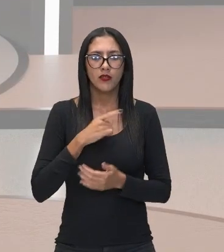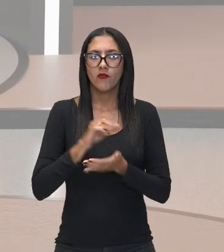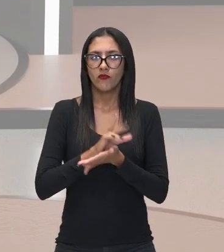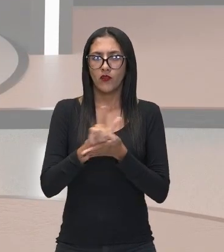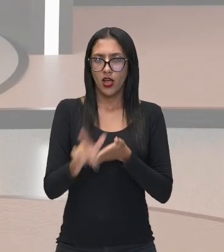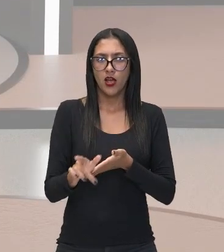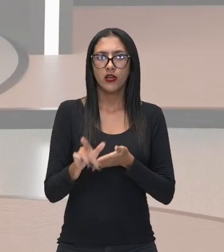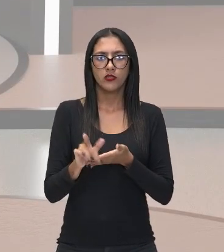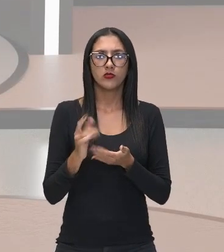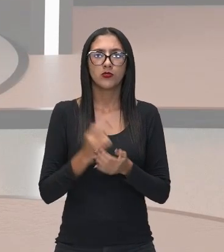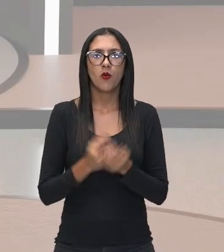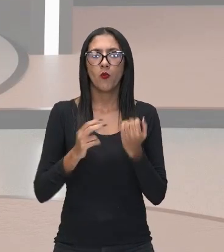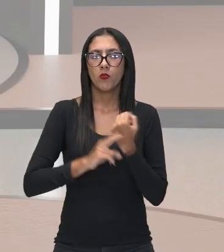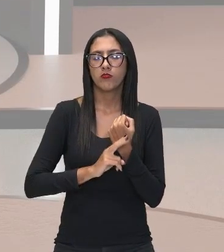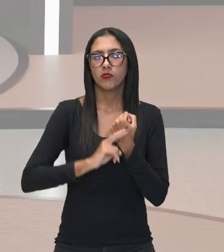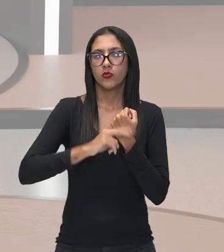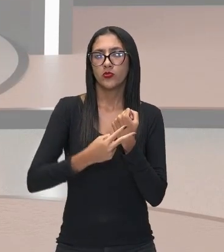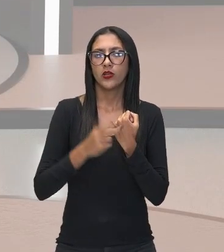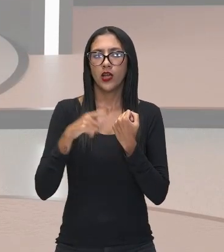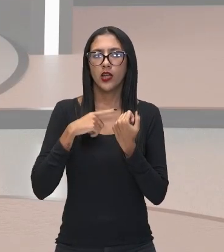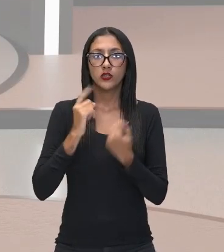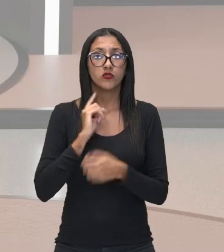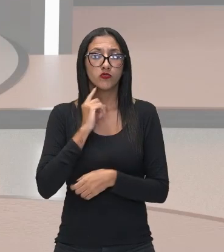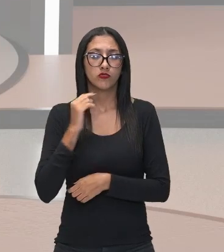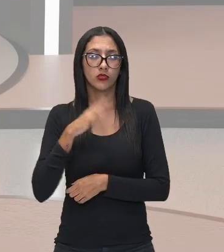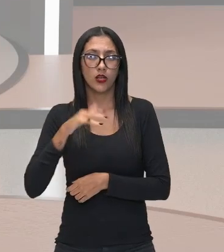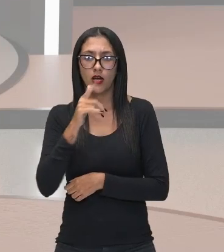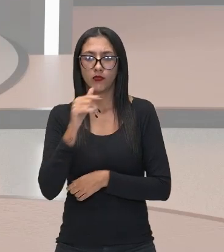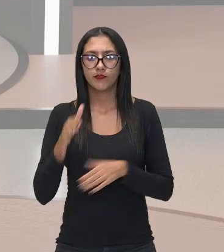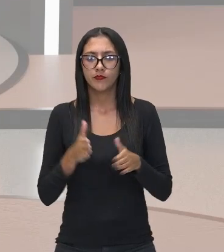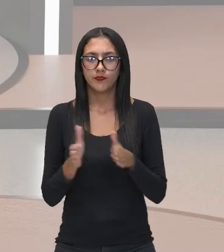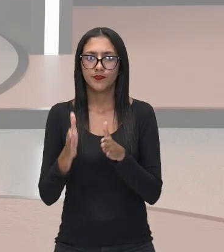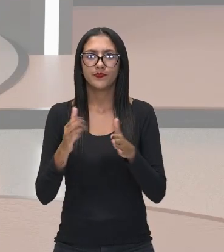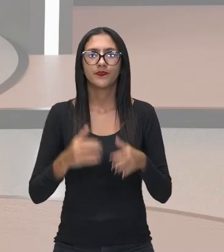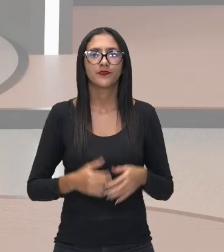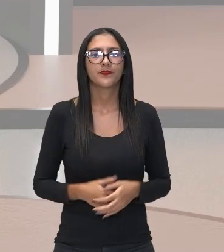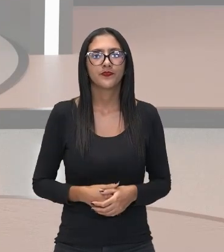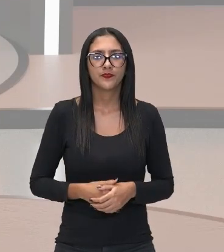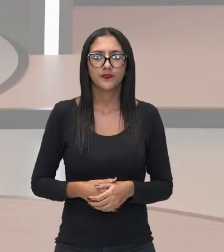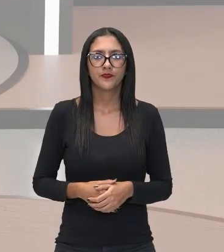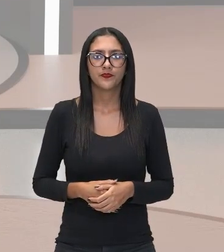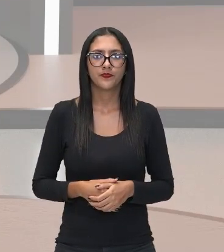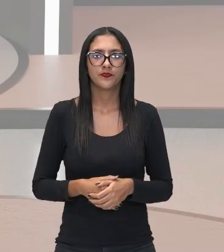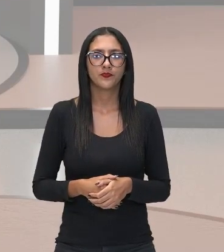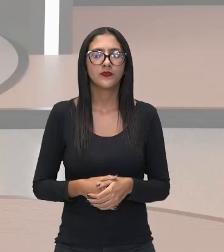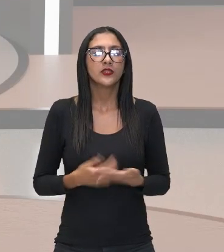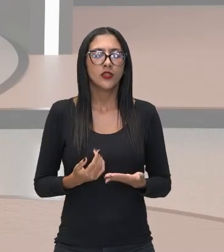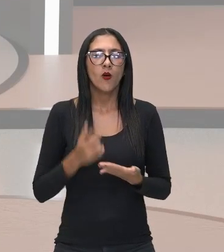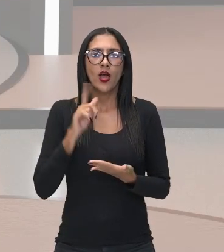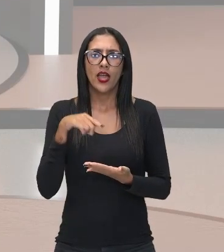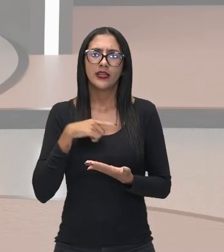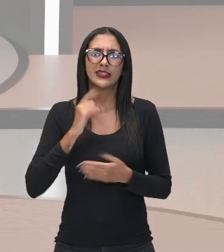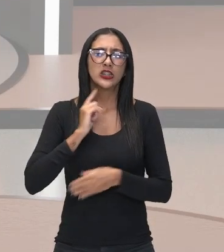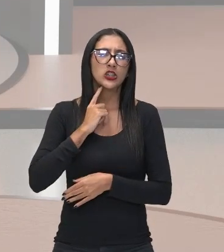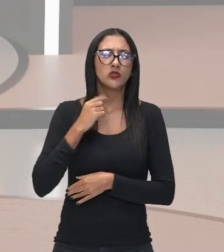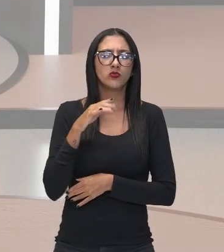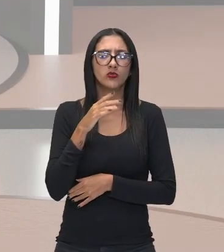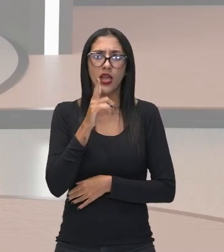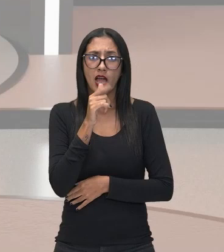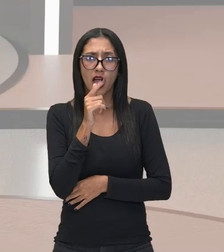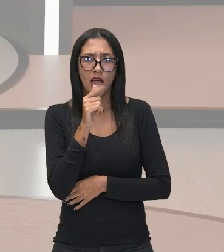consequências, né, essa questão da poluição dos rios. Então, a poluição dos recursos hídricos, ela pode ser,